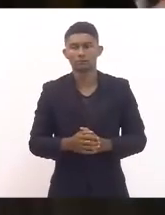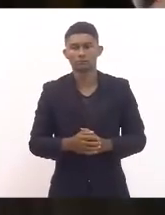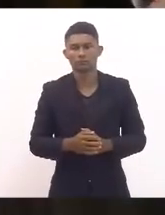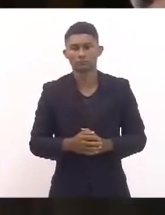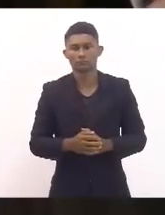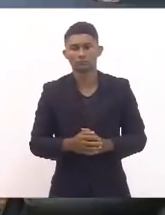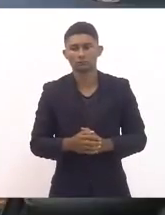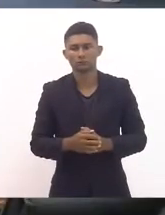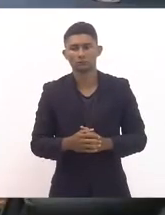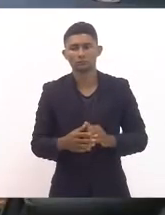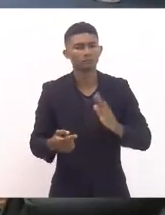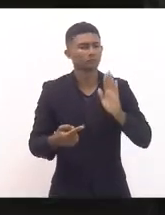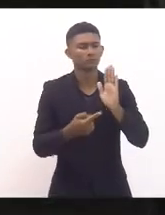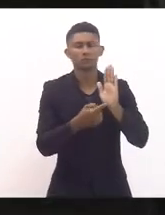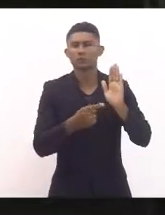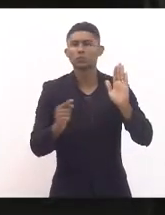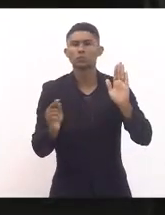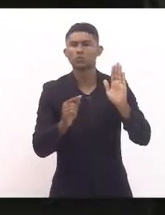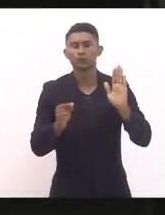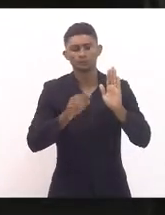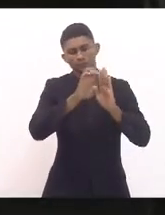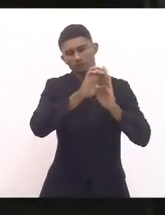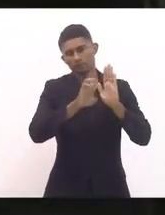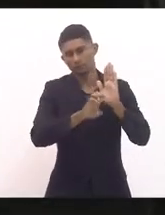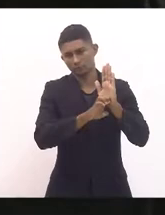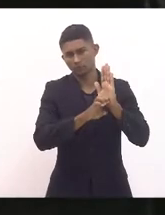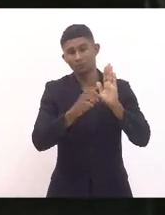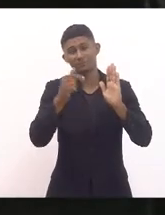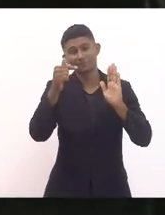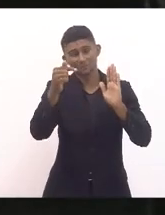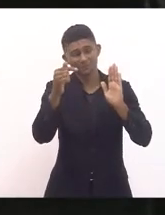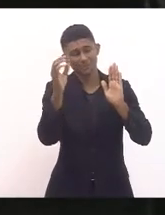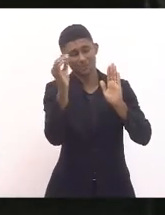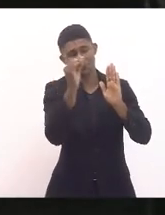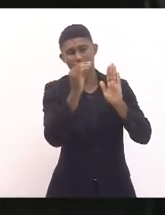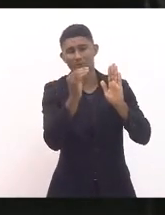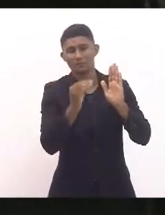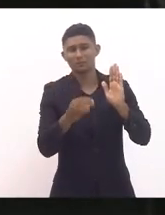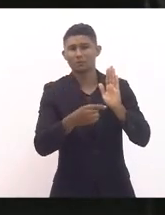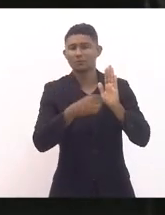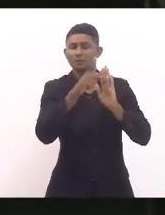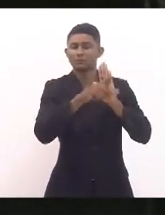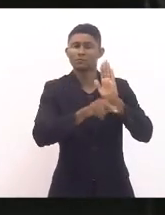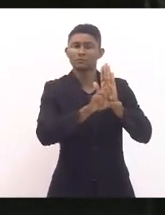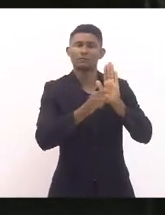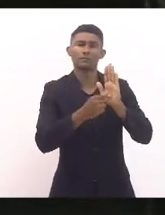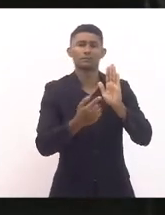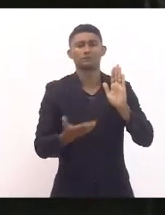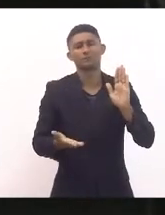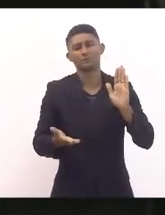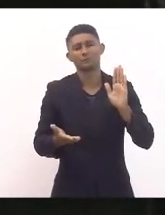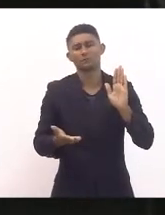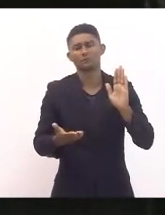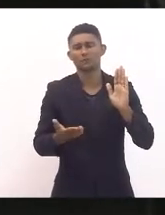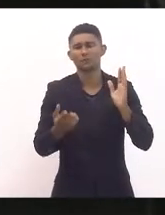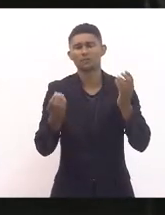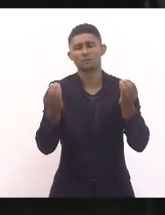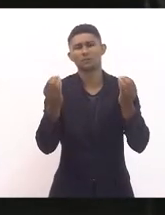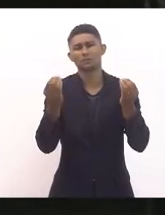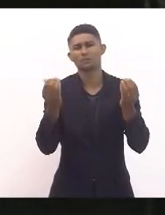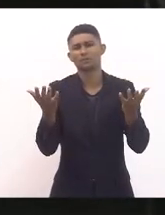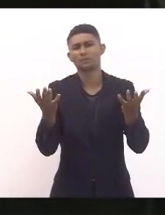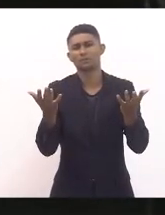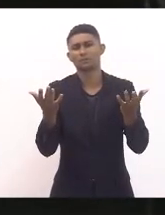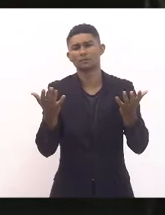Foram apresentadas hoje mais 7 emendas a esse projeto. No meu entendimento, é um absurdo, é